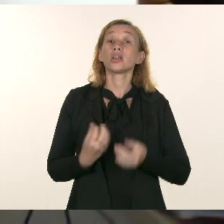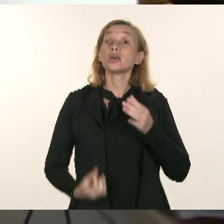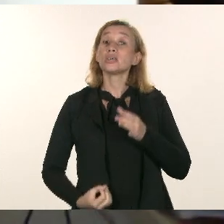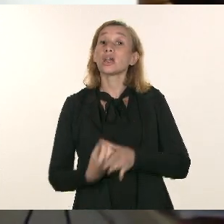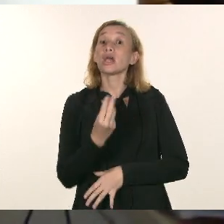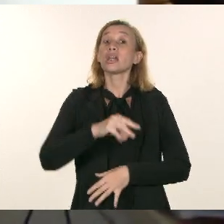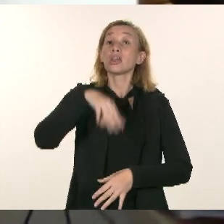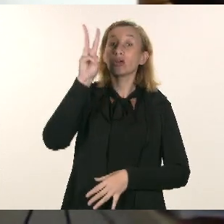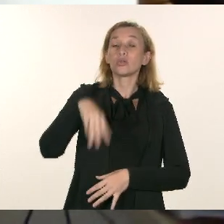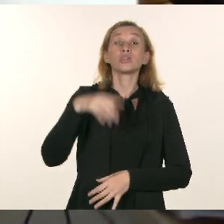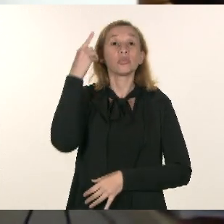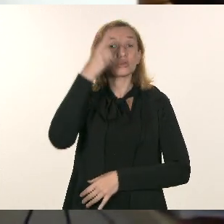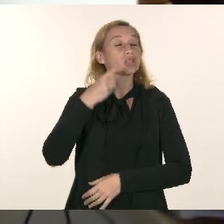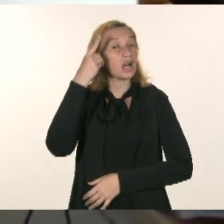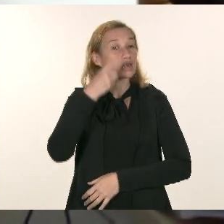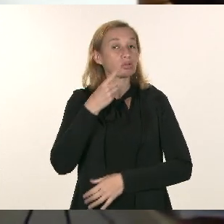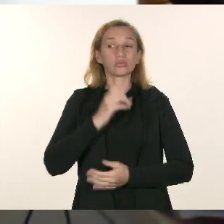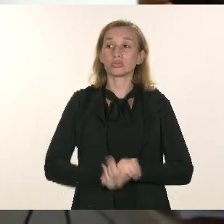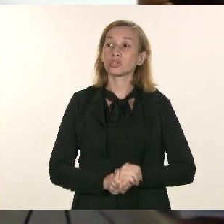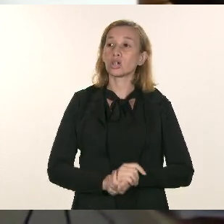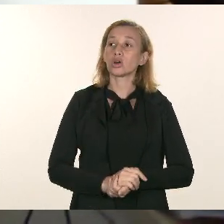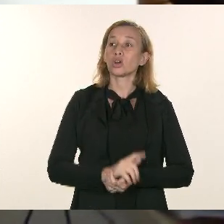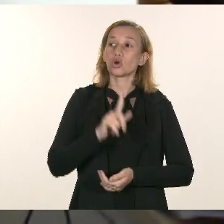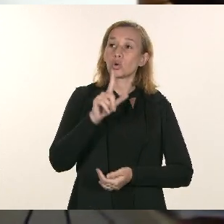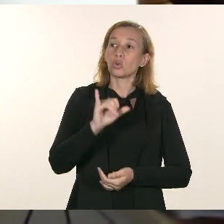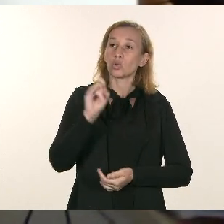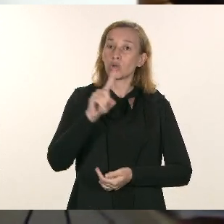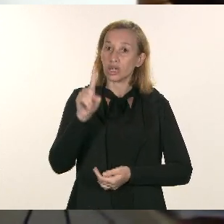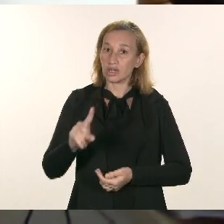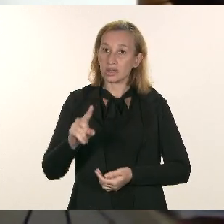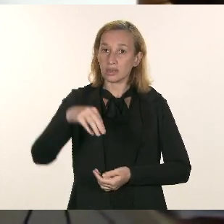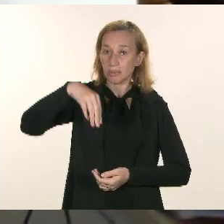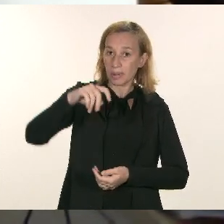o deputado Luiz Martins.